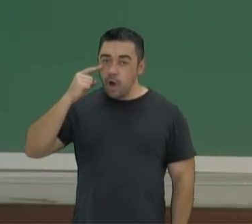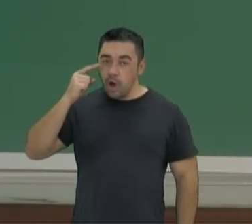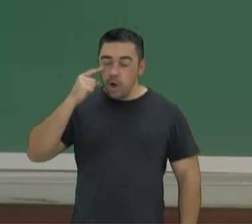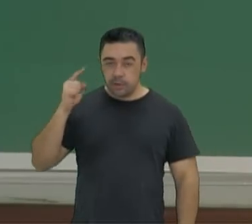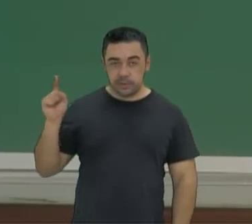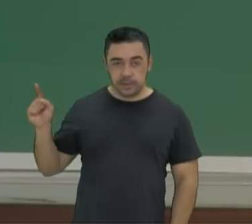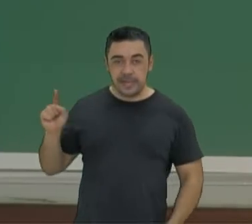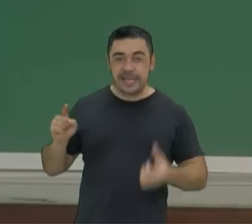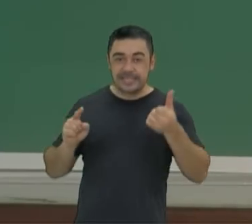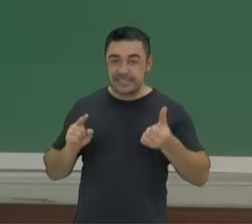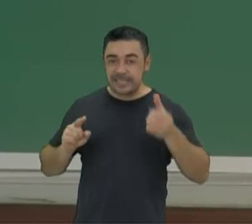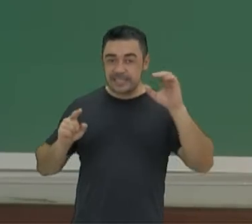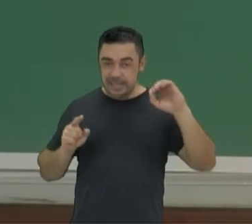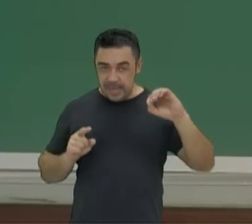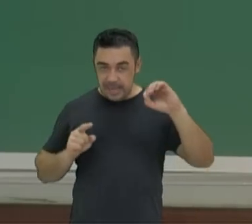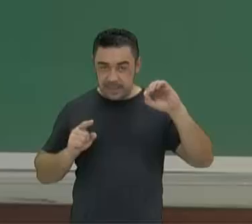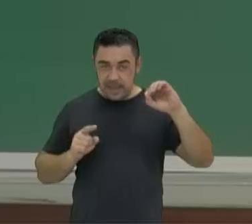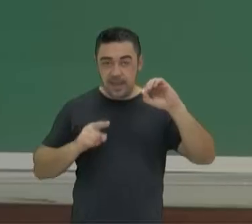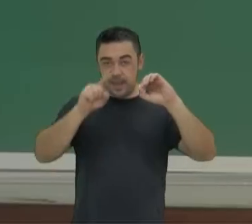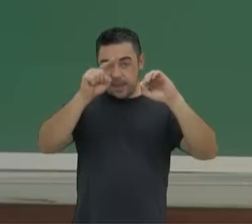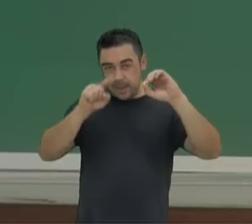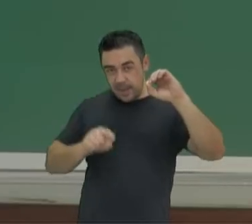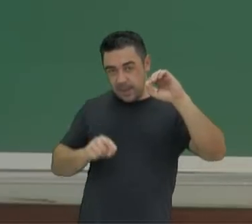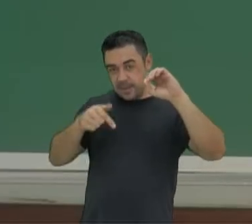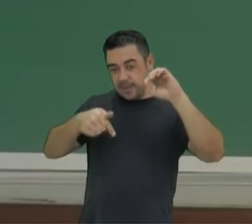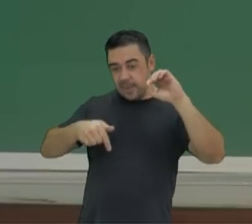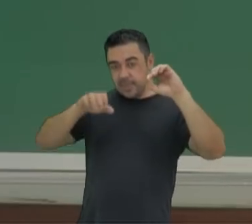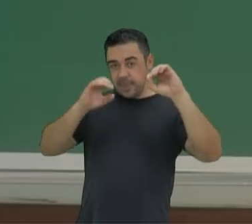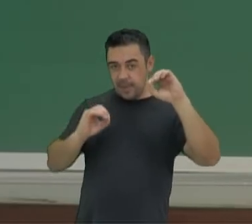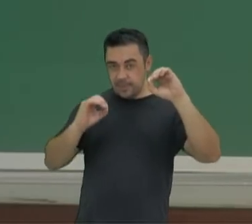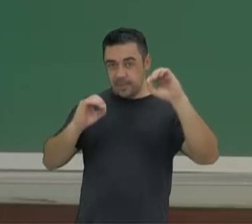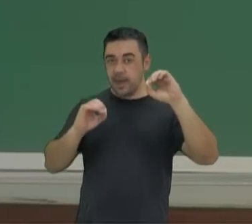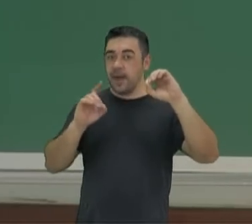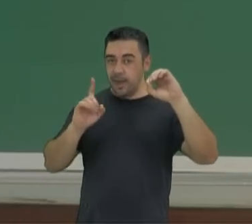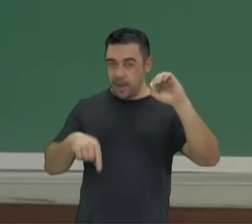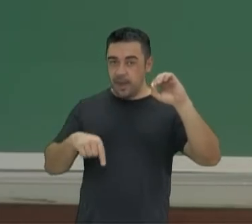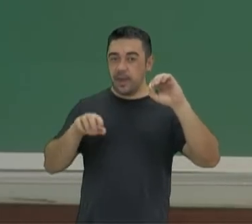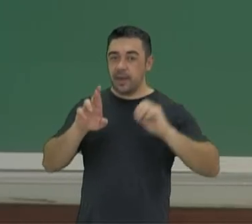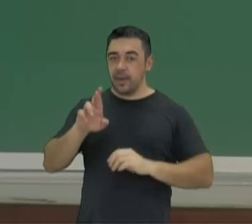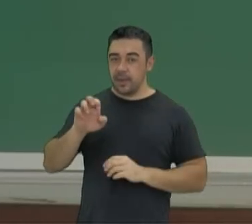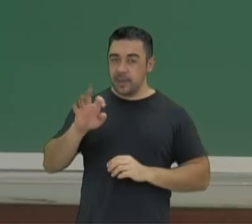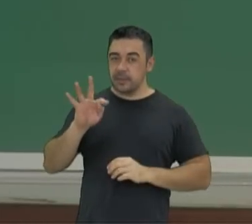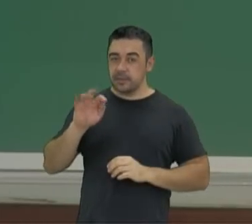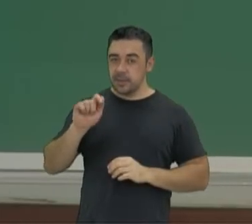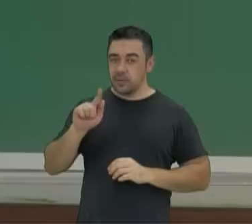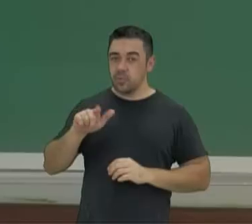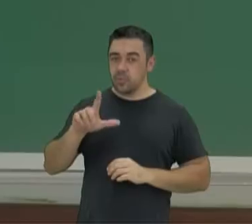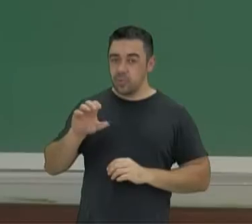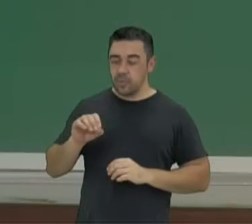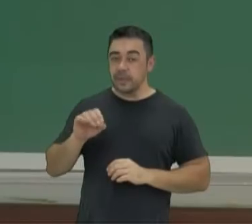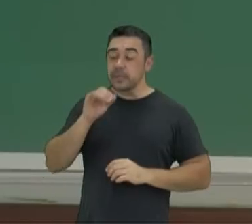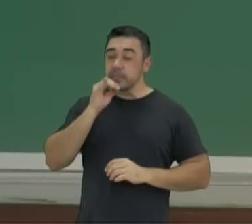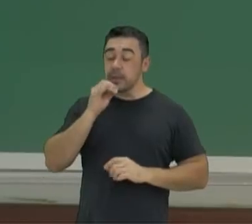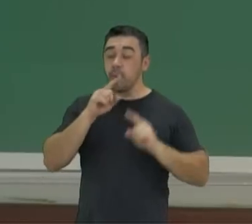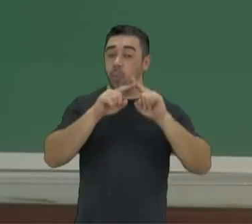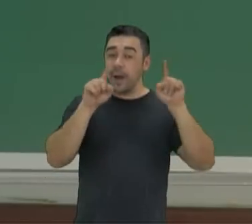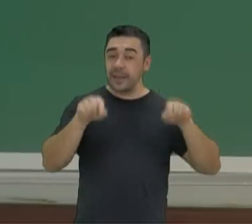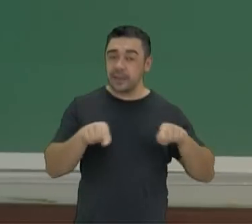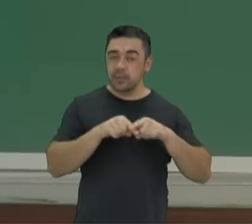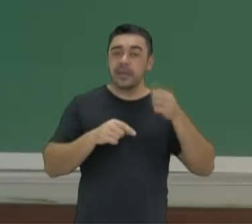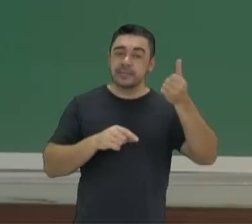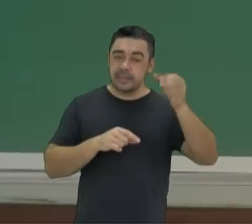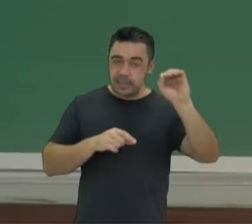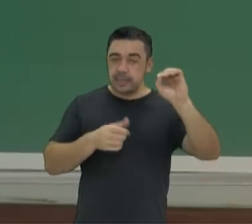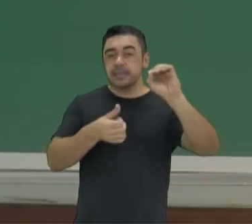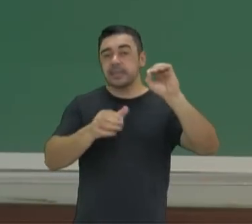Então, é 60 por 70. Então, é um retângulo. Para ser quadrado, teria que ser 60 por 60, mas não